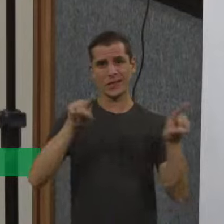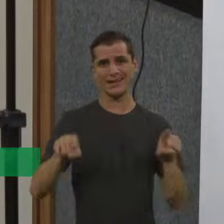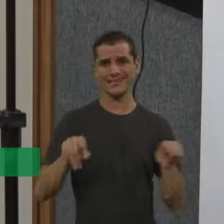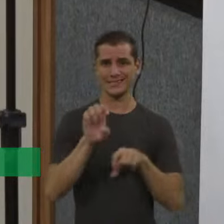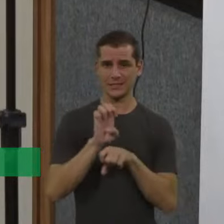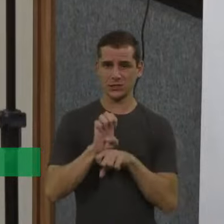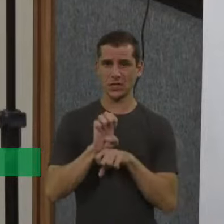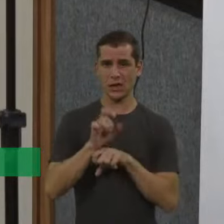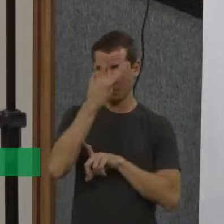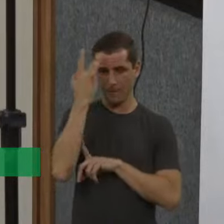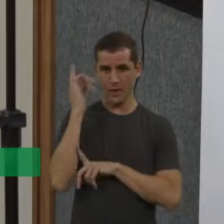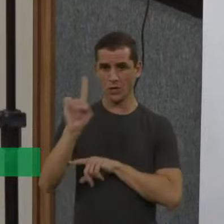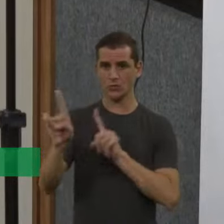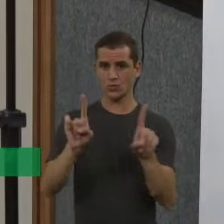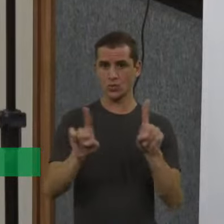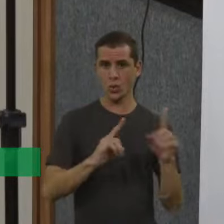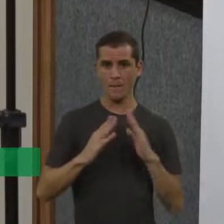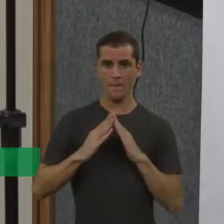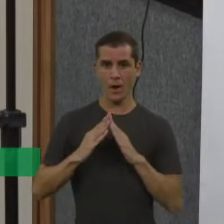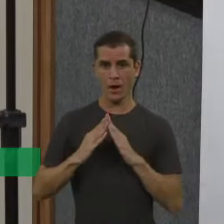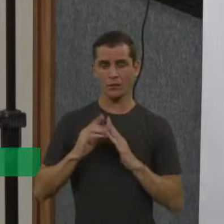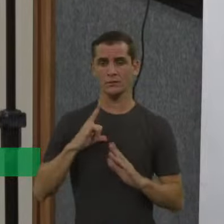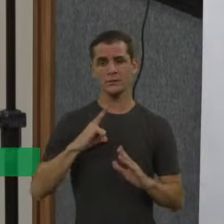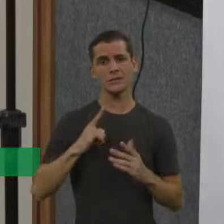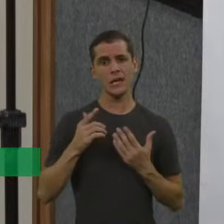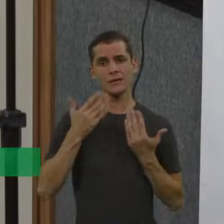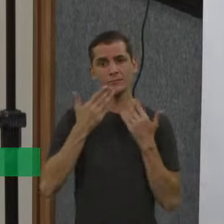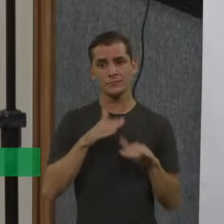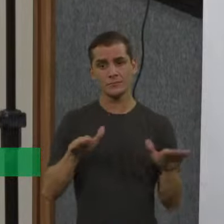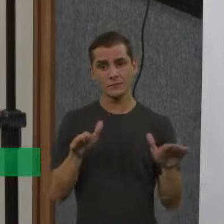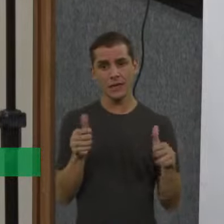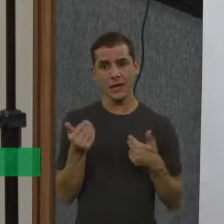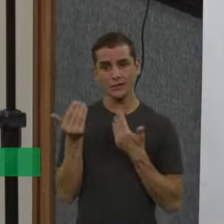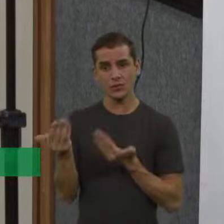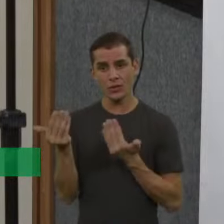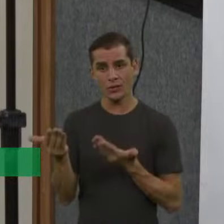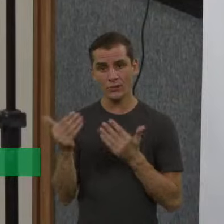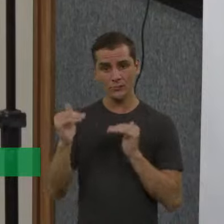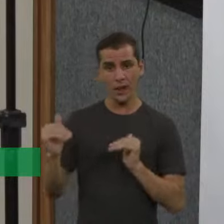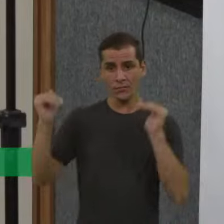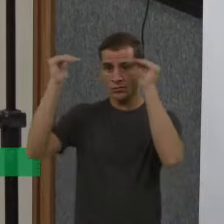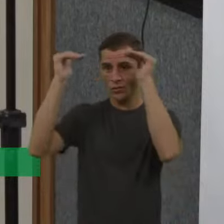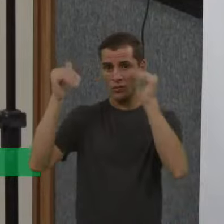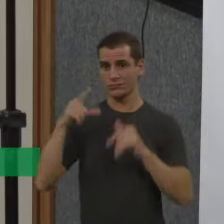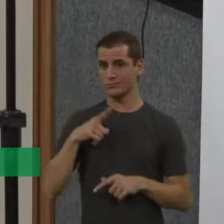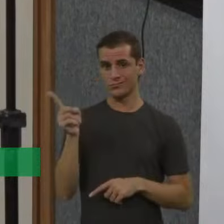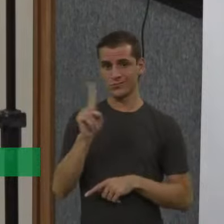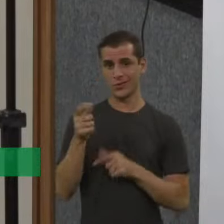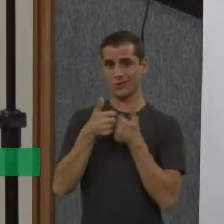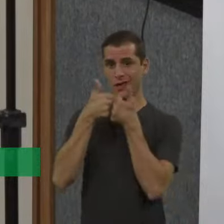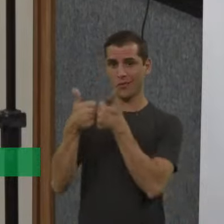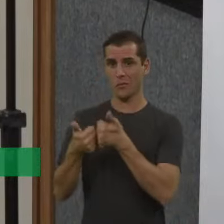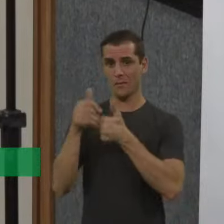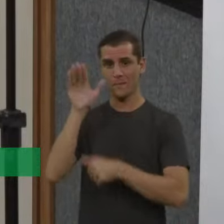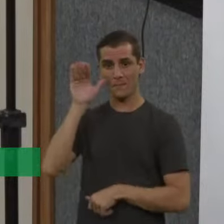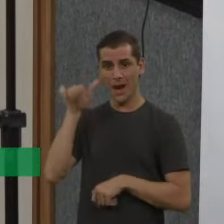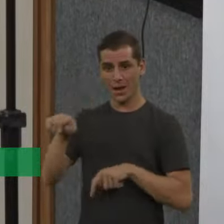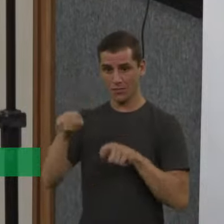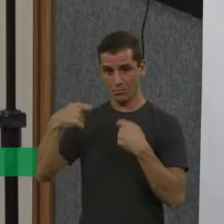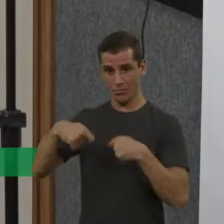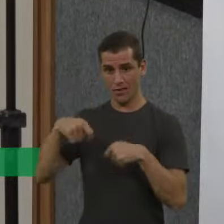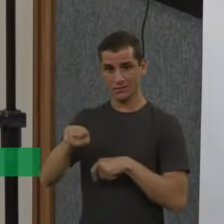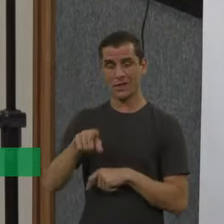inteiro, de crianças, adolescentes e adultos que não têm o acompanhamento necessário. E aí vocês podem imaginar o que é para